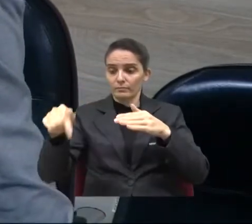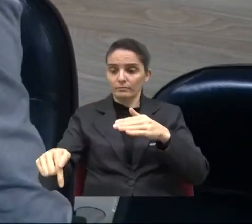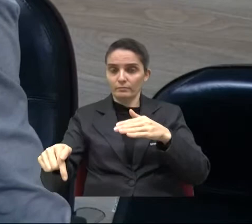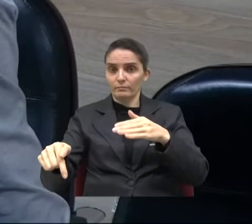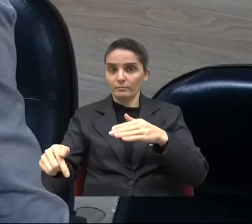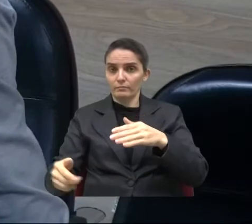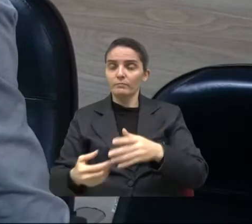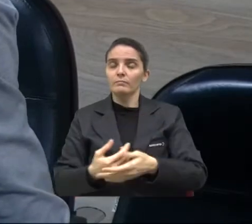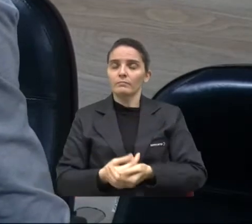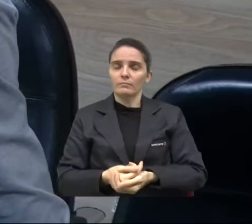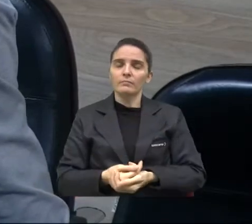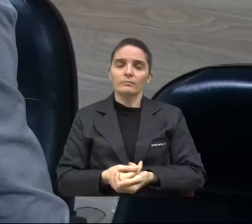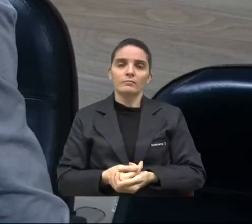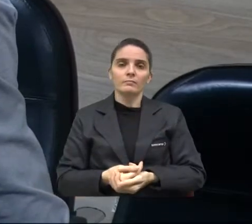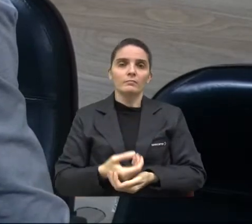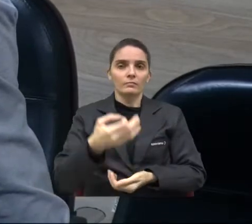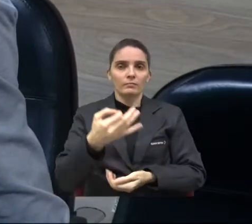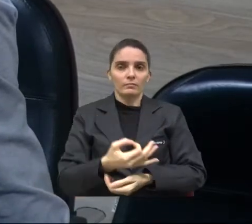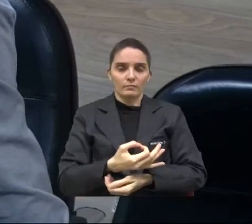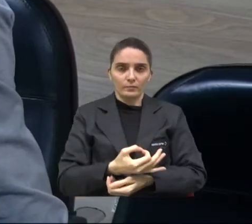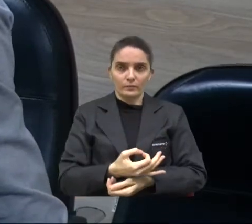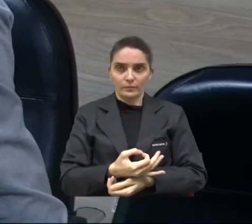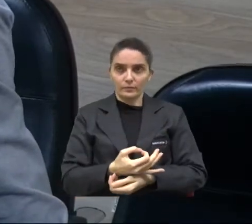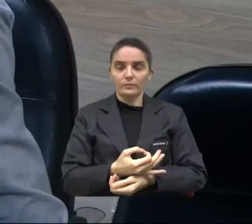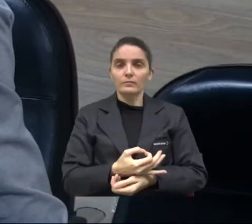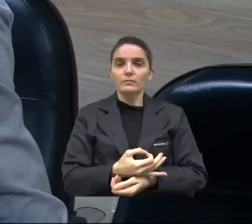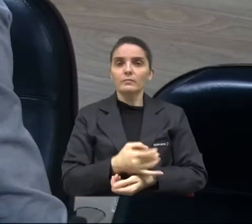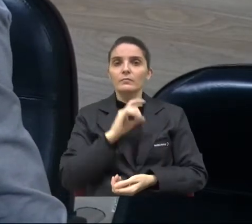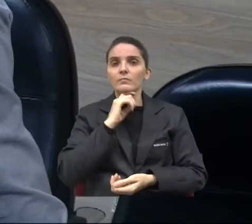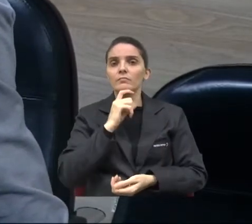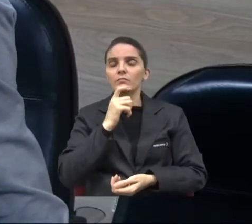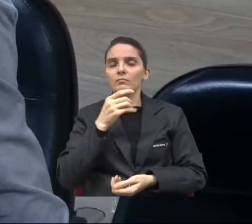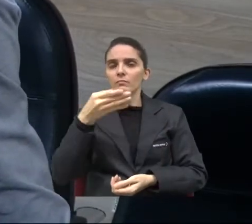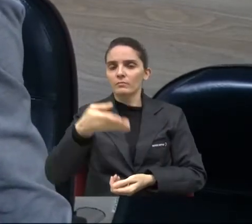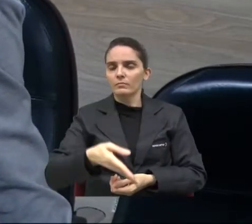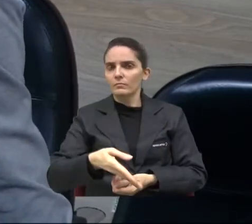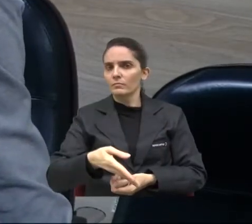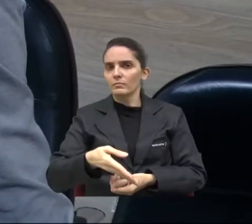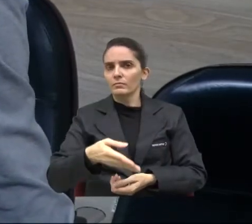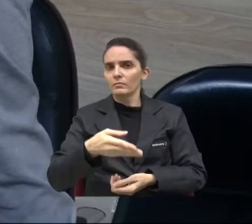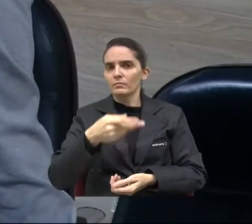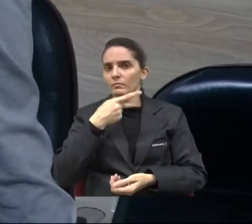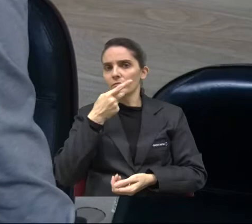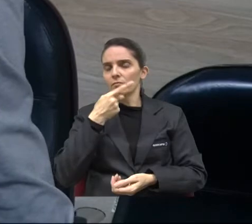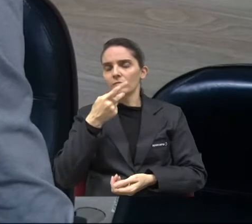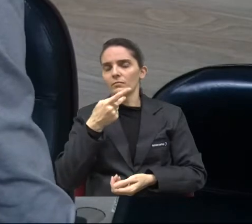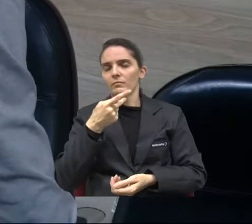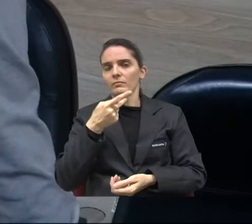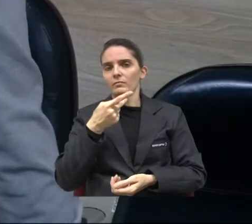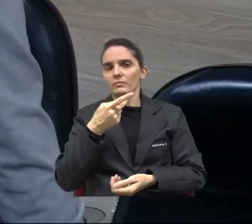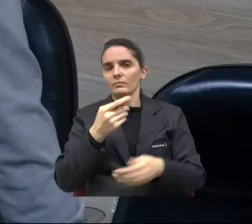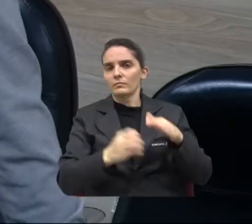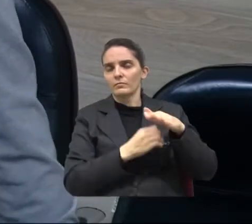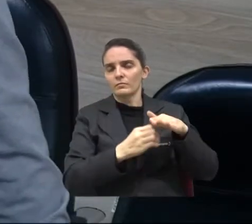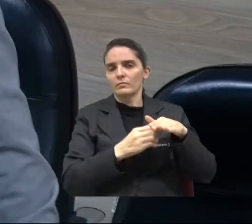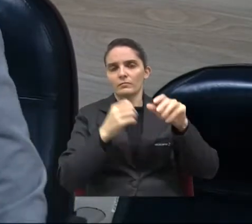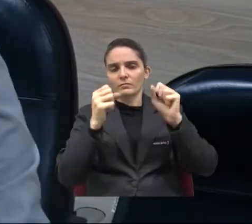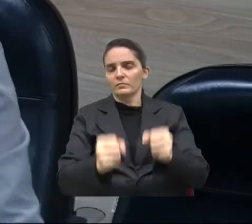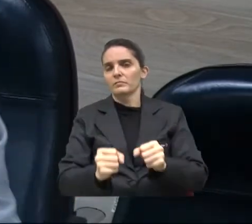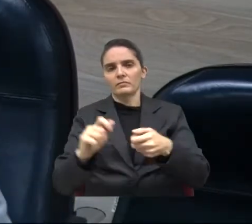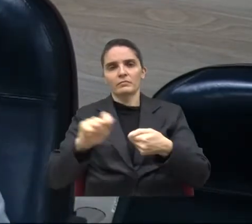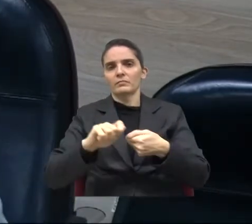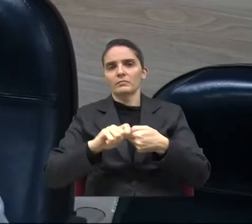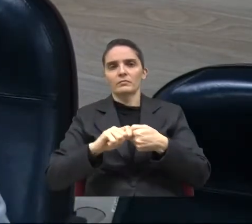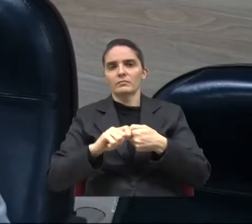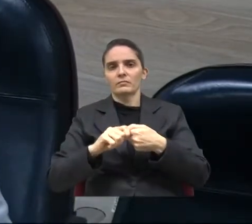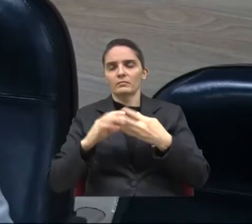óbvio que ninguém aqui está dando uma carta branca para que vá contra